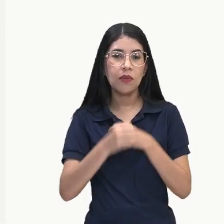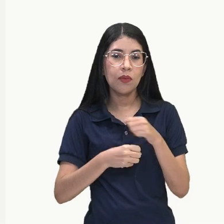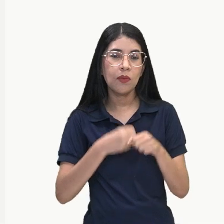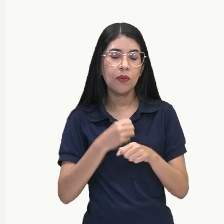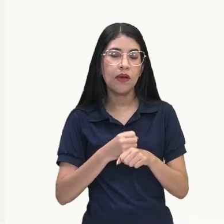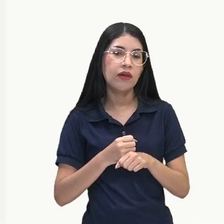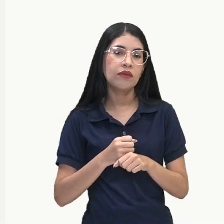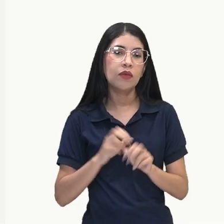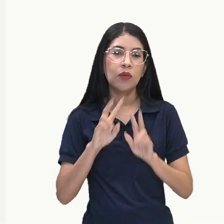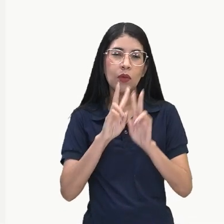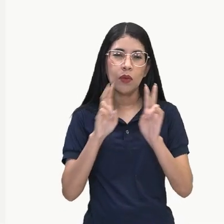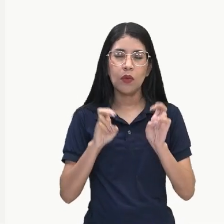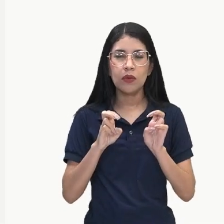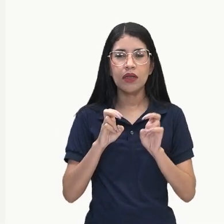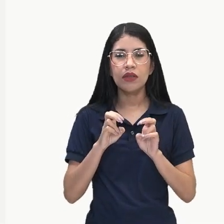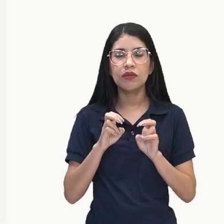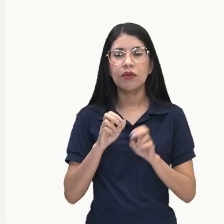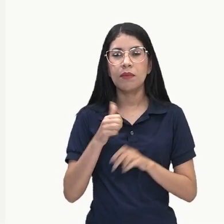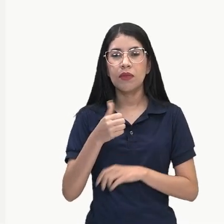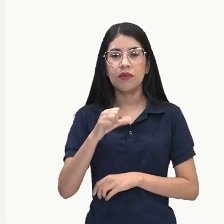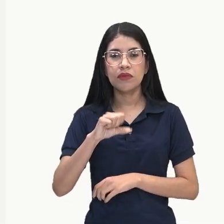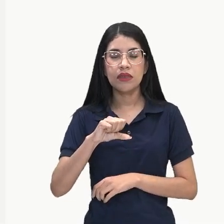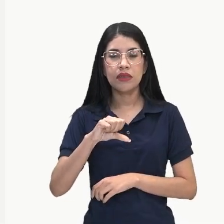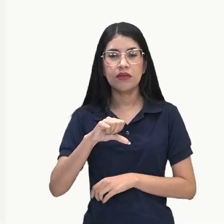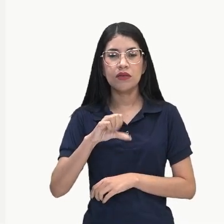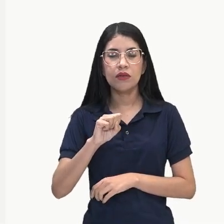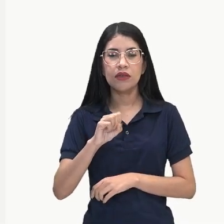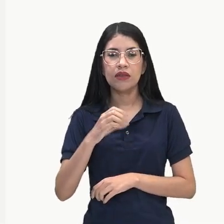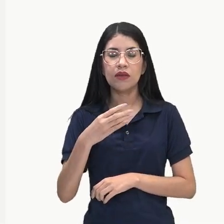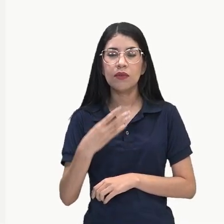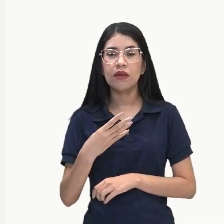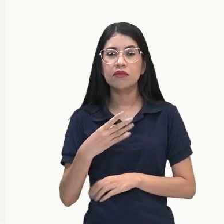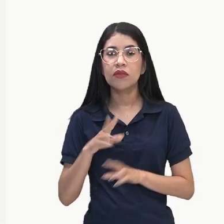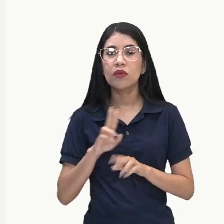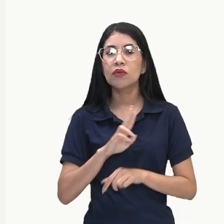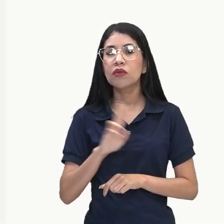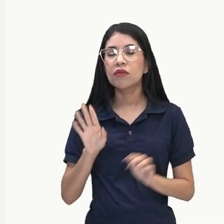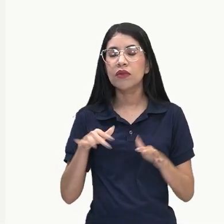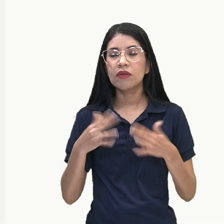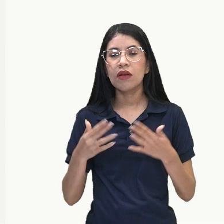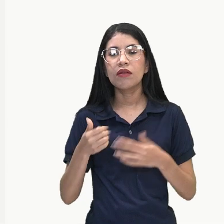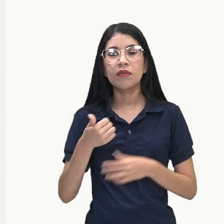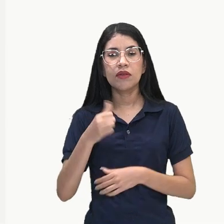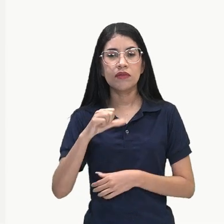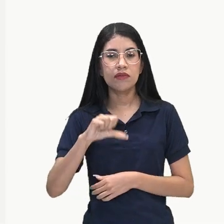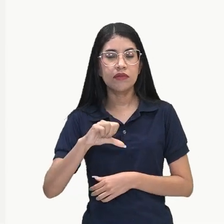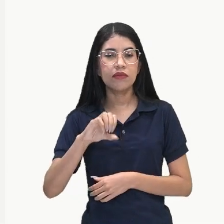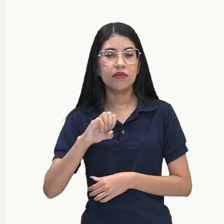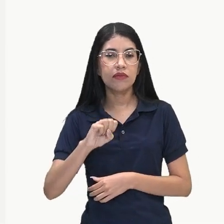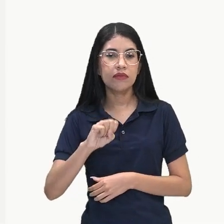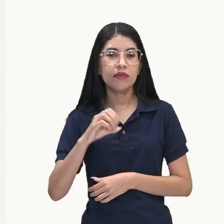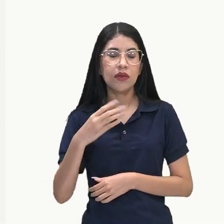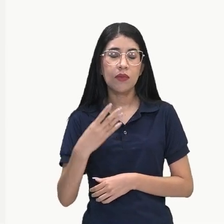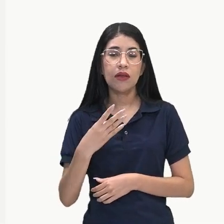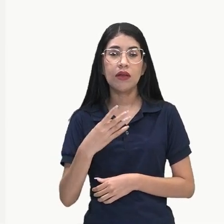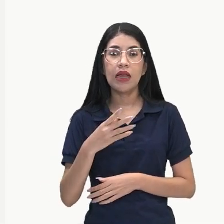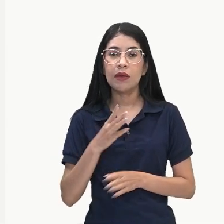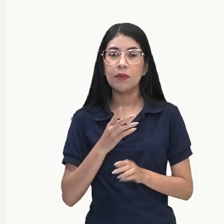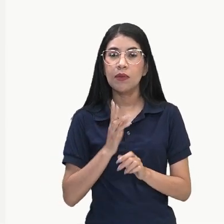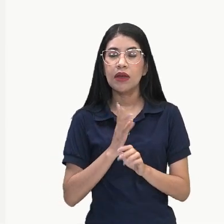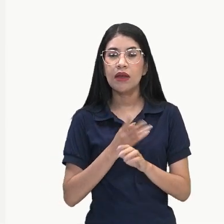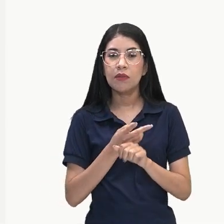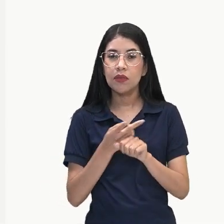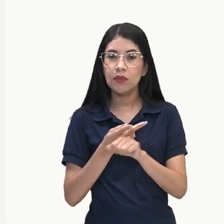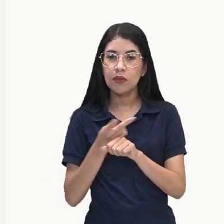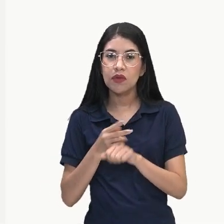viu lá no começo, né? 1984. Qual é o nome do romance, né? Então, tá lá, 1984. Você procura o número, o título do